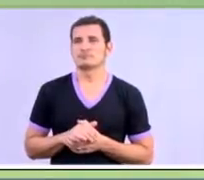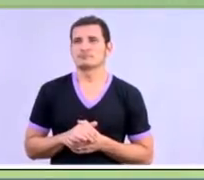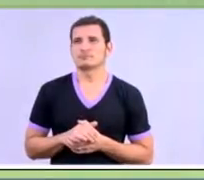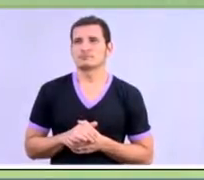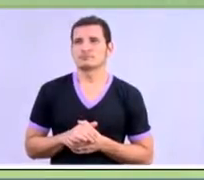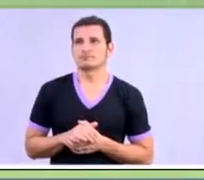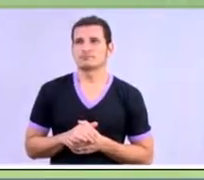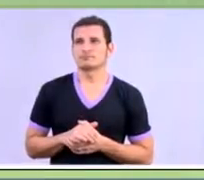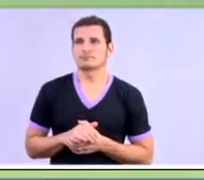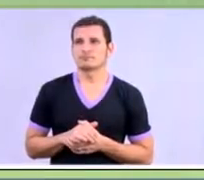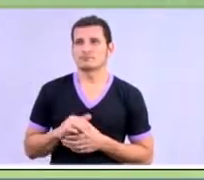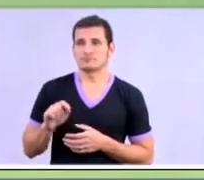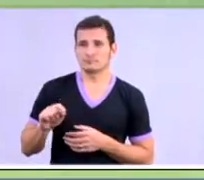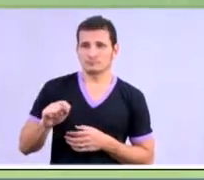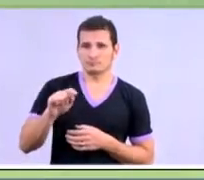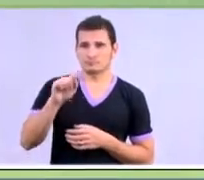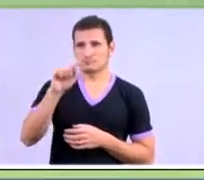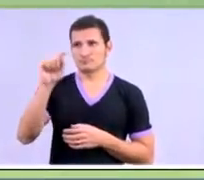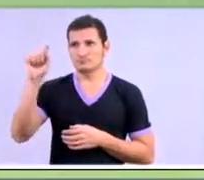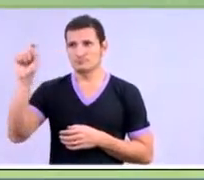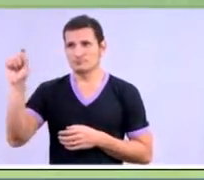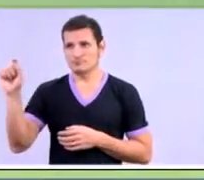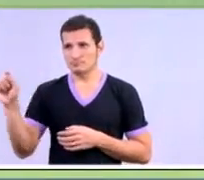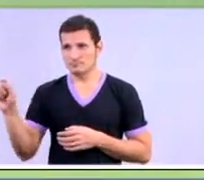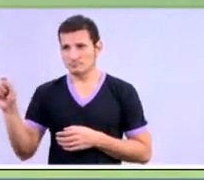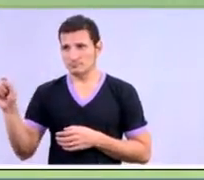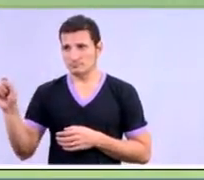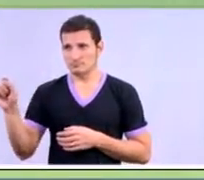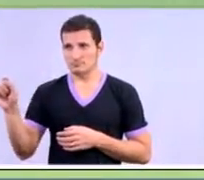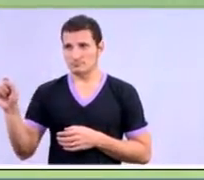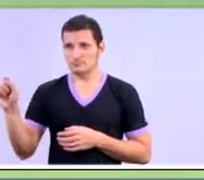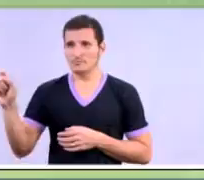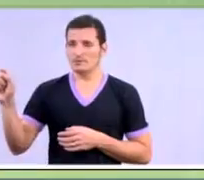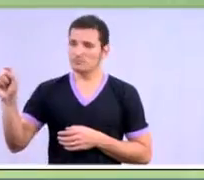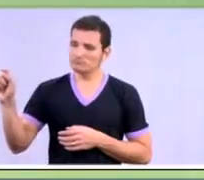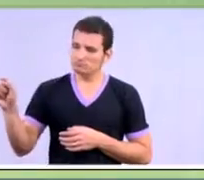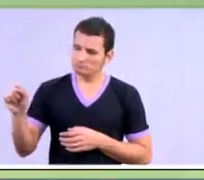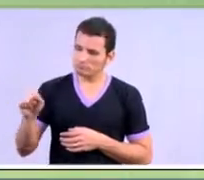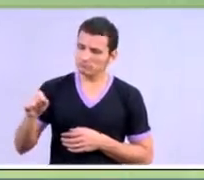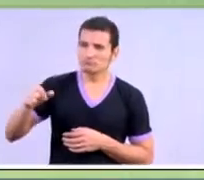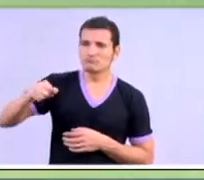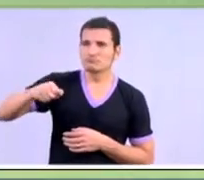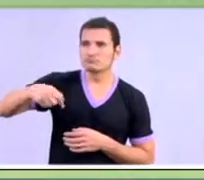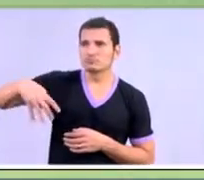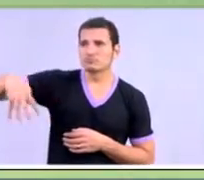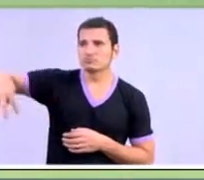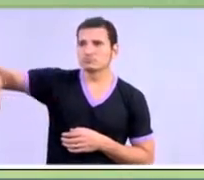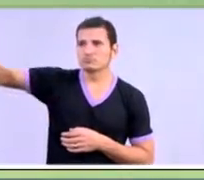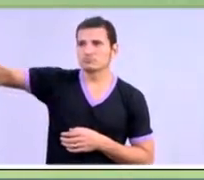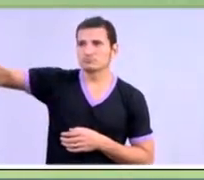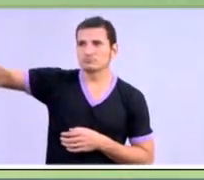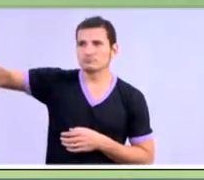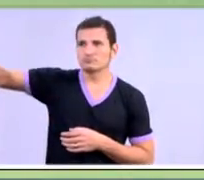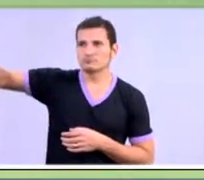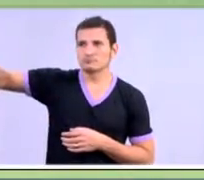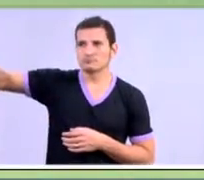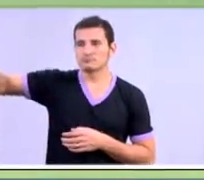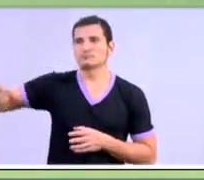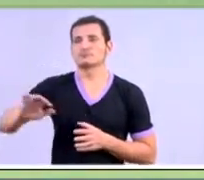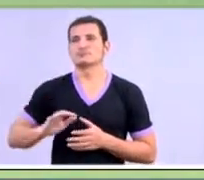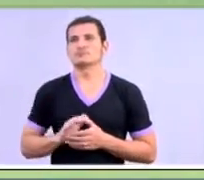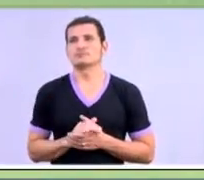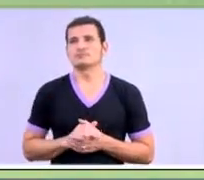para o hub e o hub manda para todos os outros dispositivos. Ou seja, ele é um mero